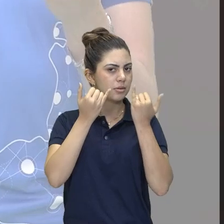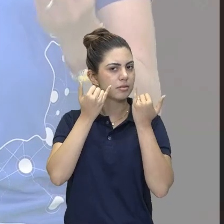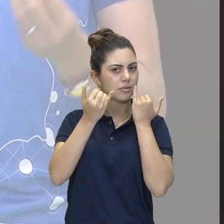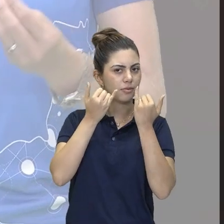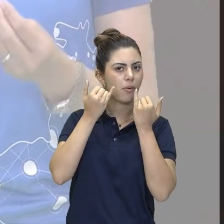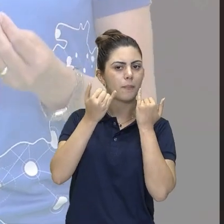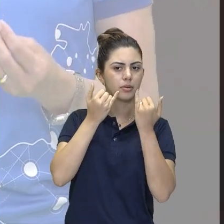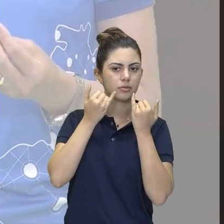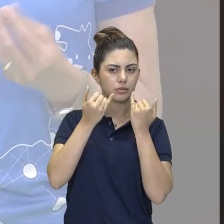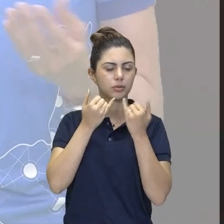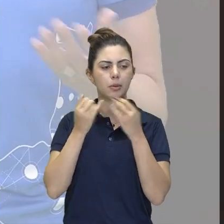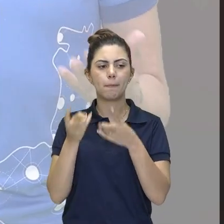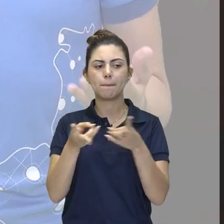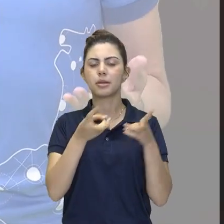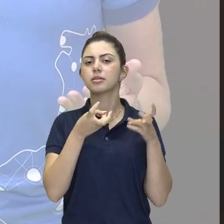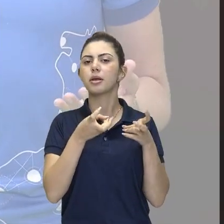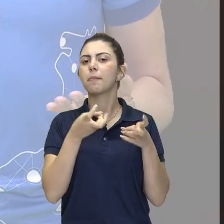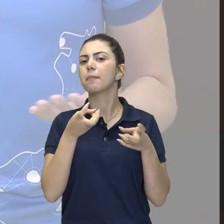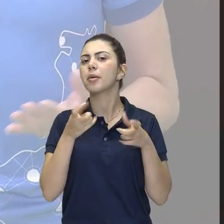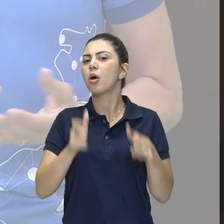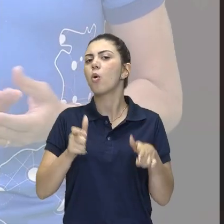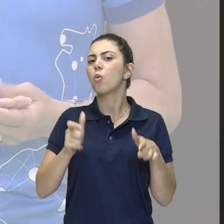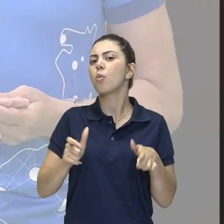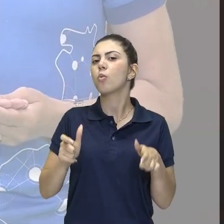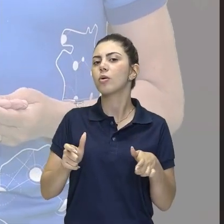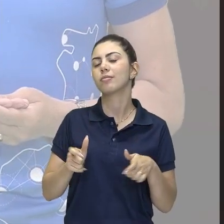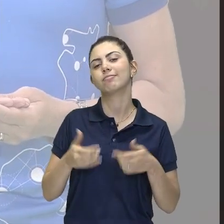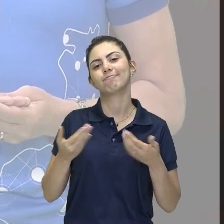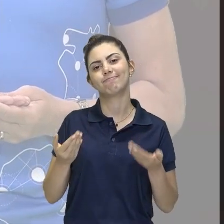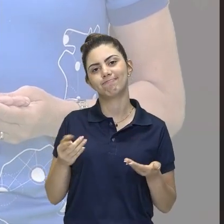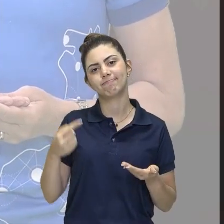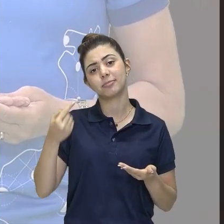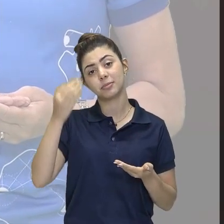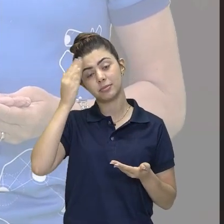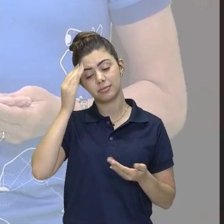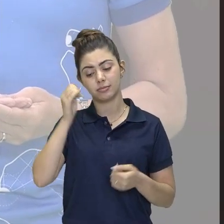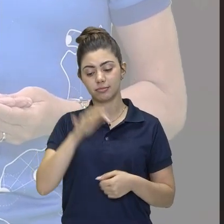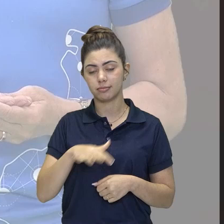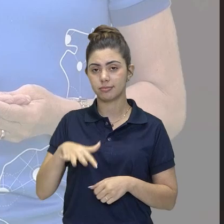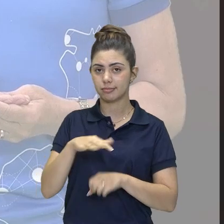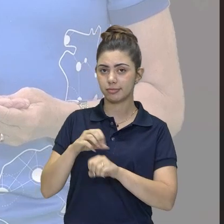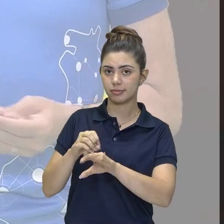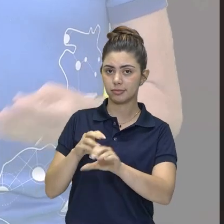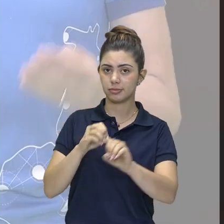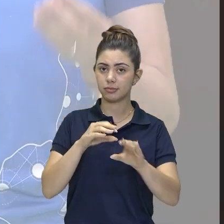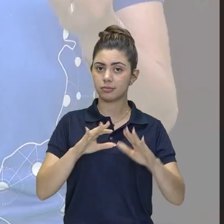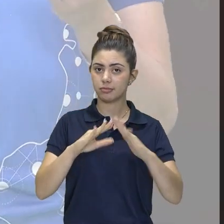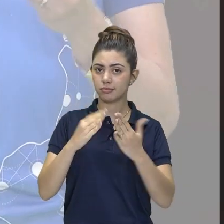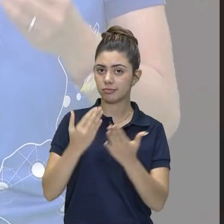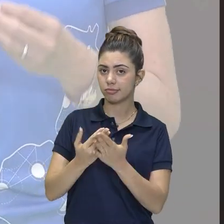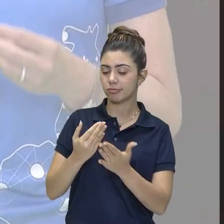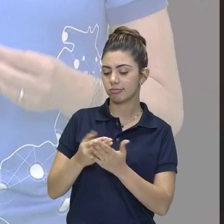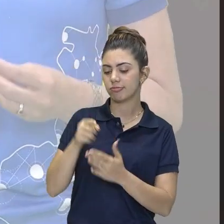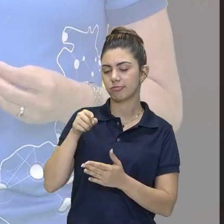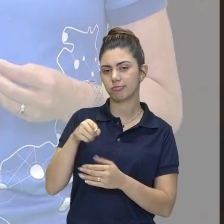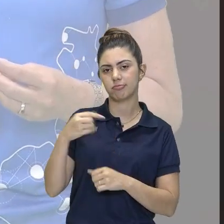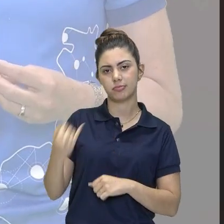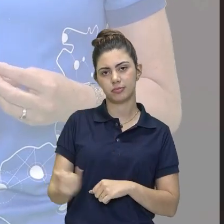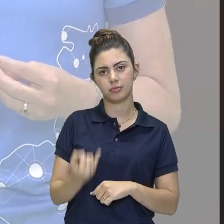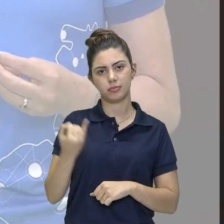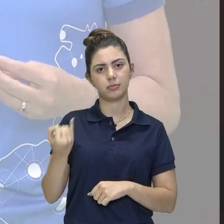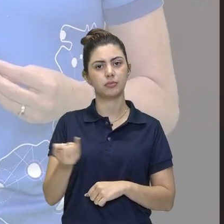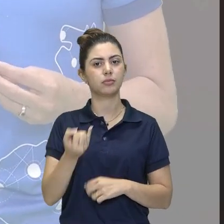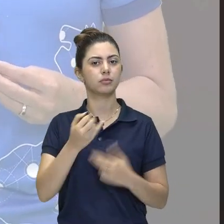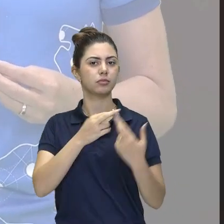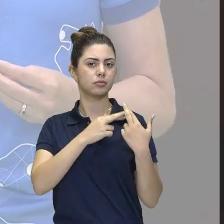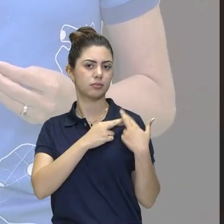a perceber isso? É claro que a educação, a escola tem um papel